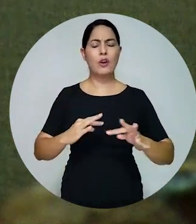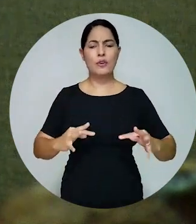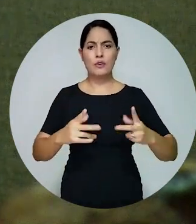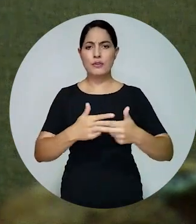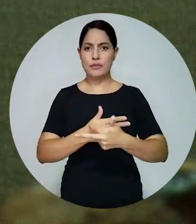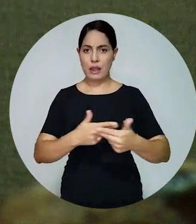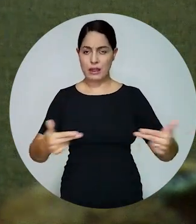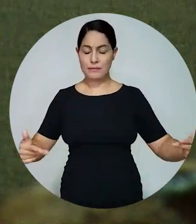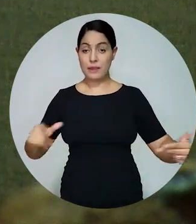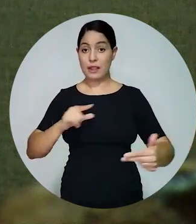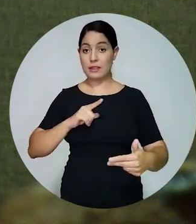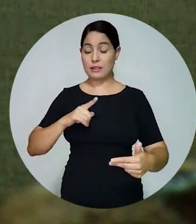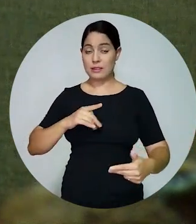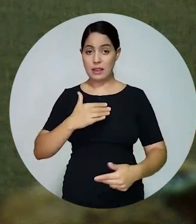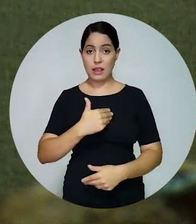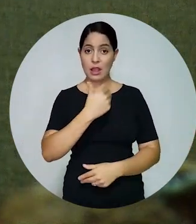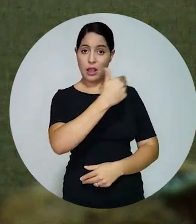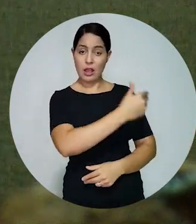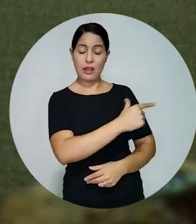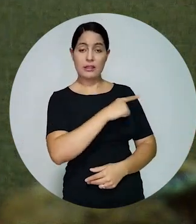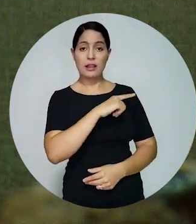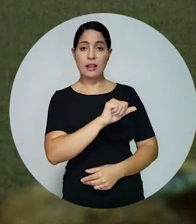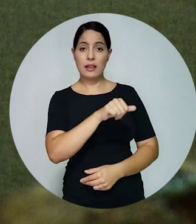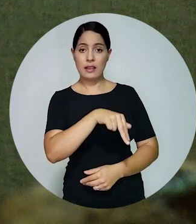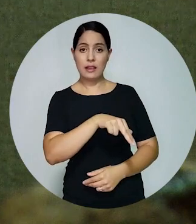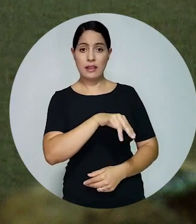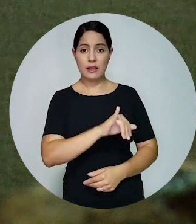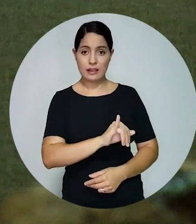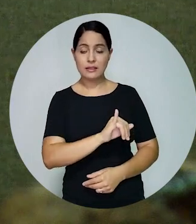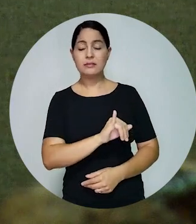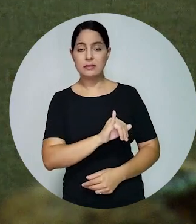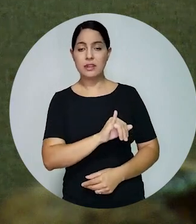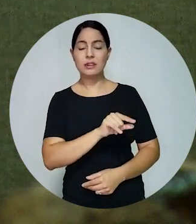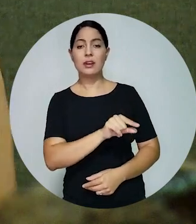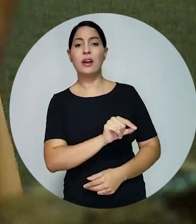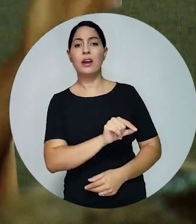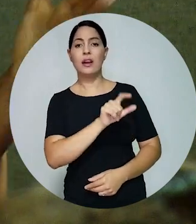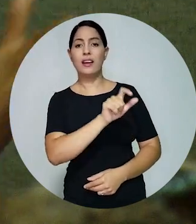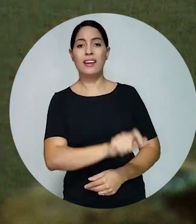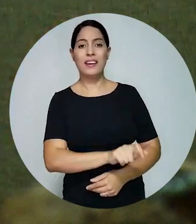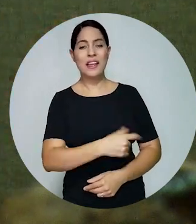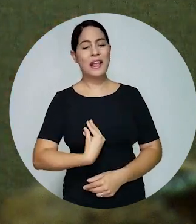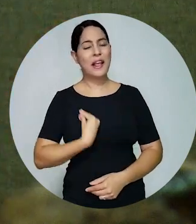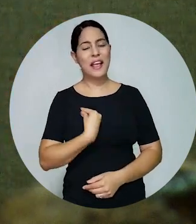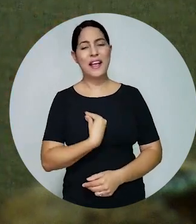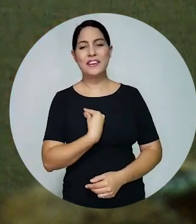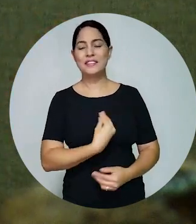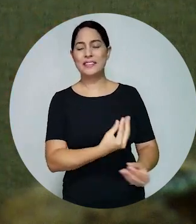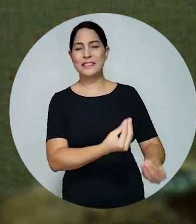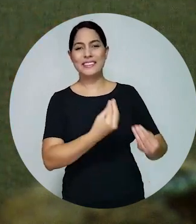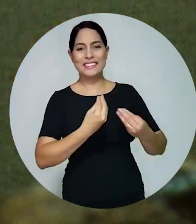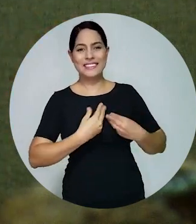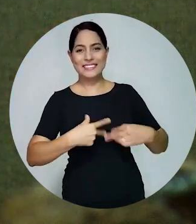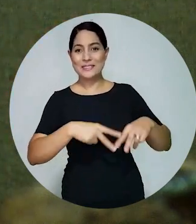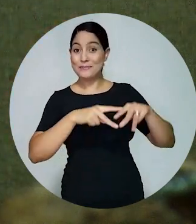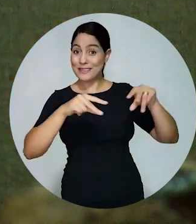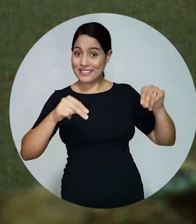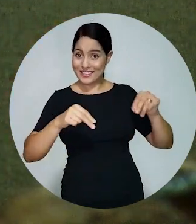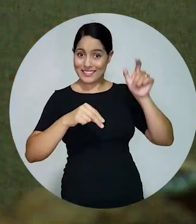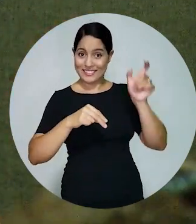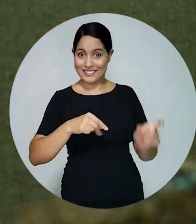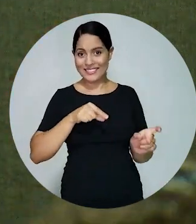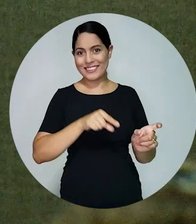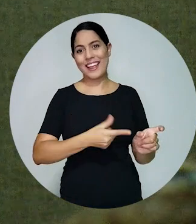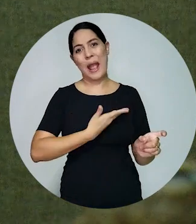né? Nessa construção coletiva, eu vou ter ao meu lado Anne Caroli, essa amiga que a vida me traz